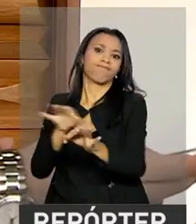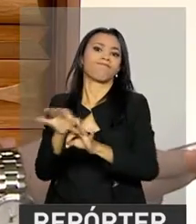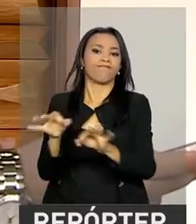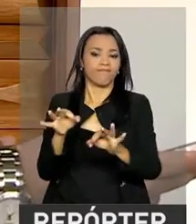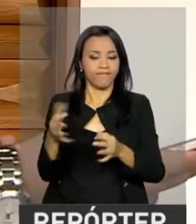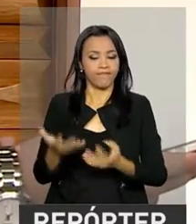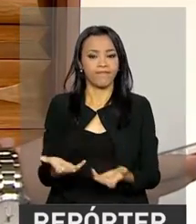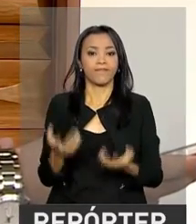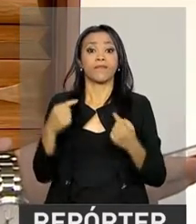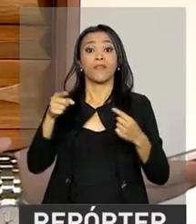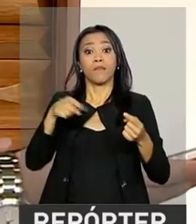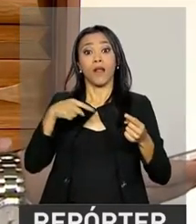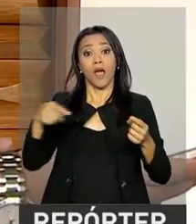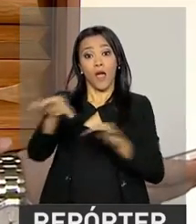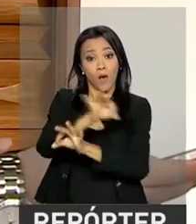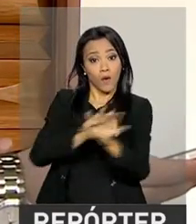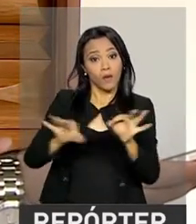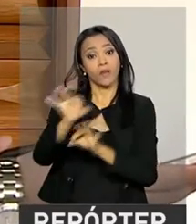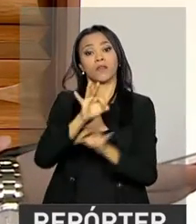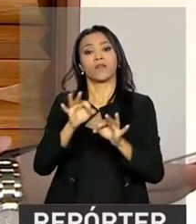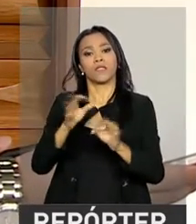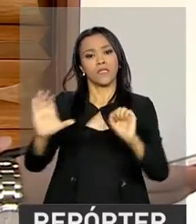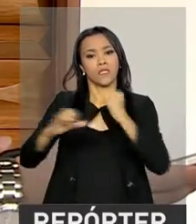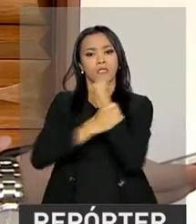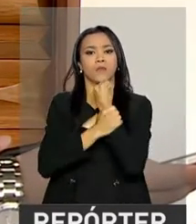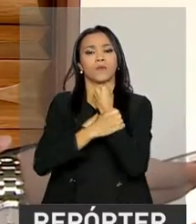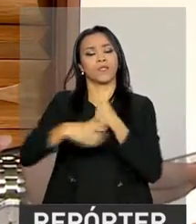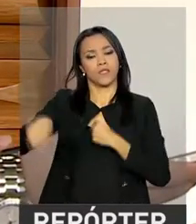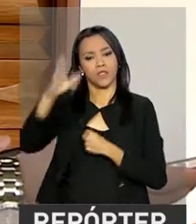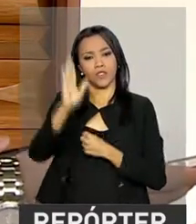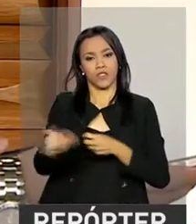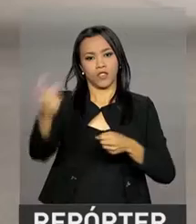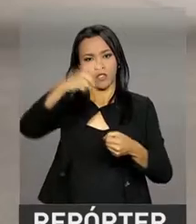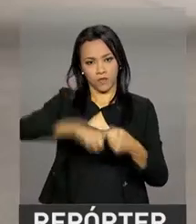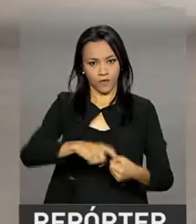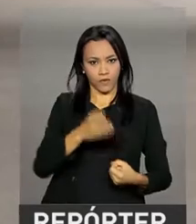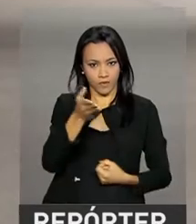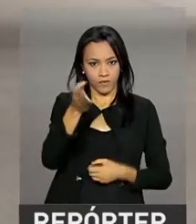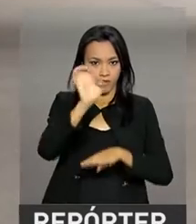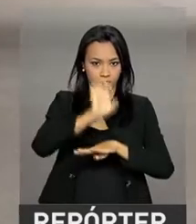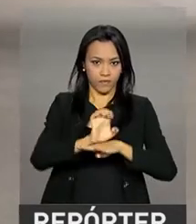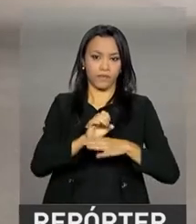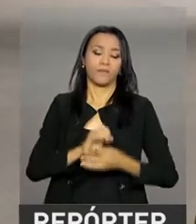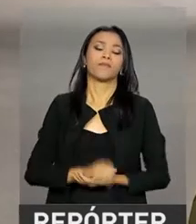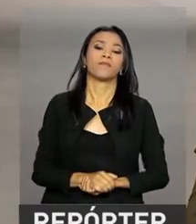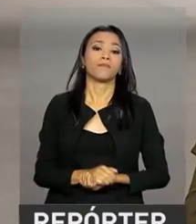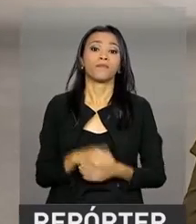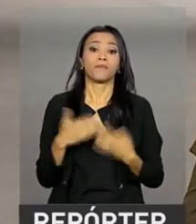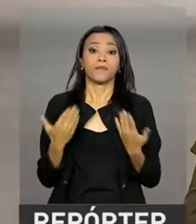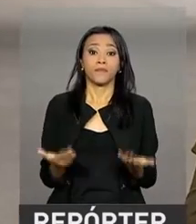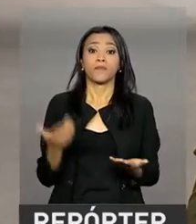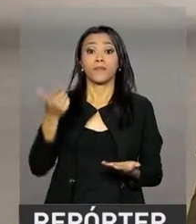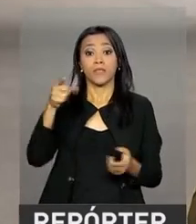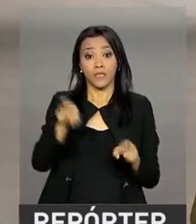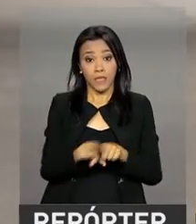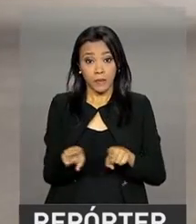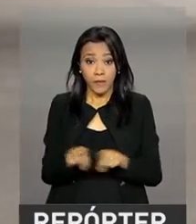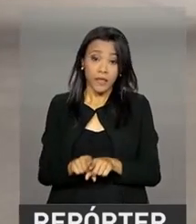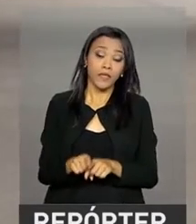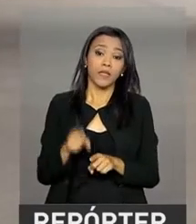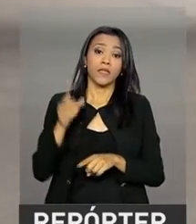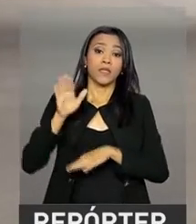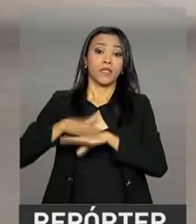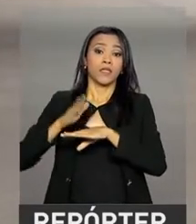a ordem ea segurança estão de volta olha renata ainda de acordo com o